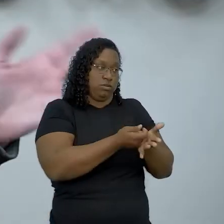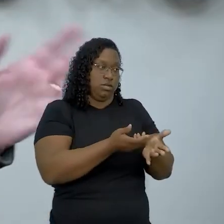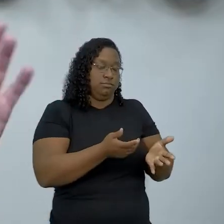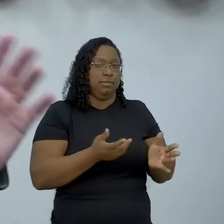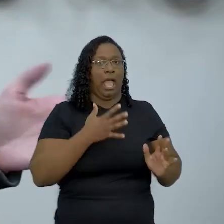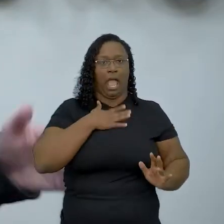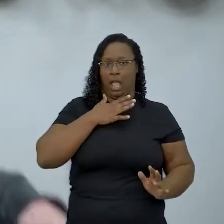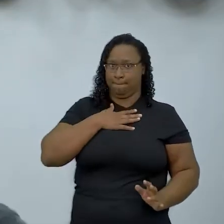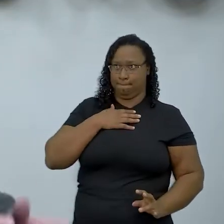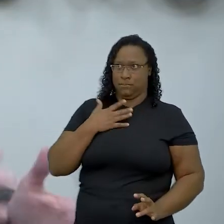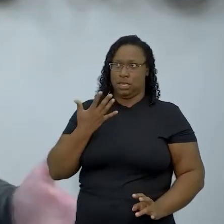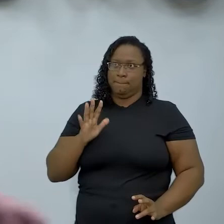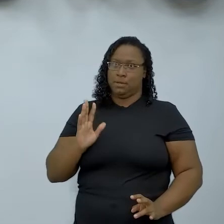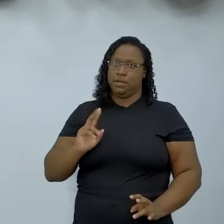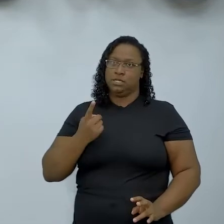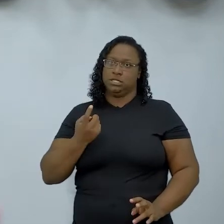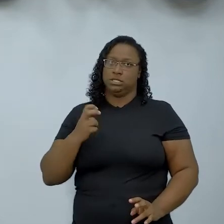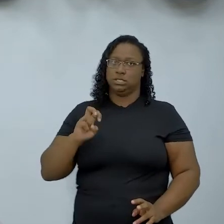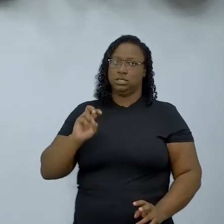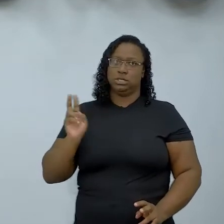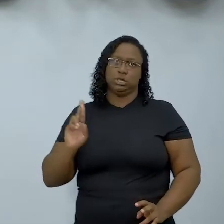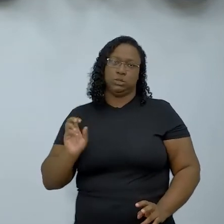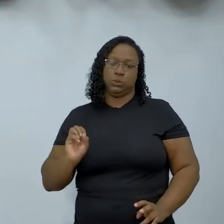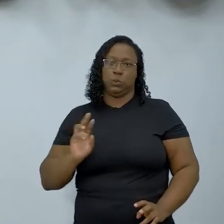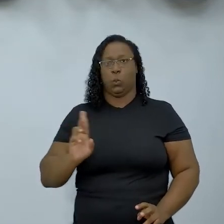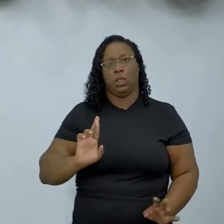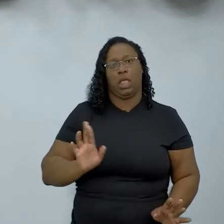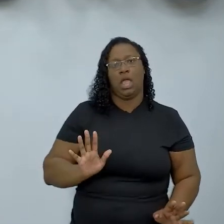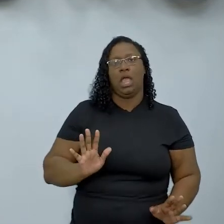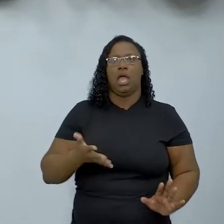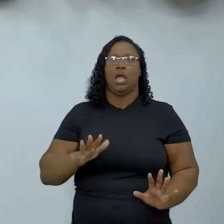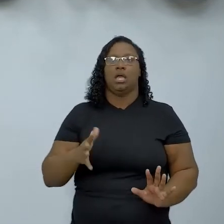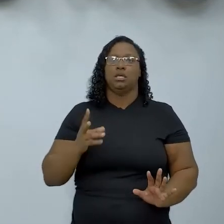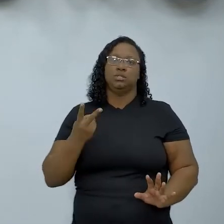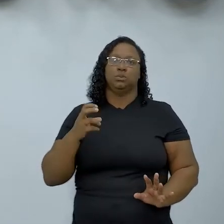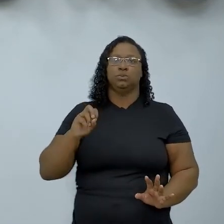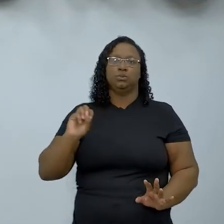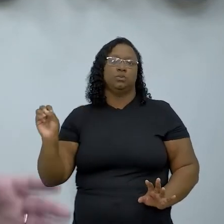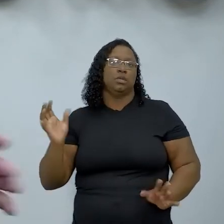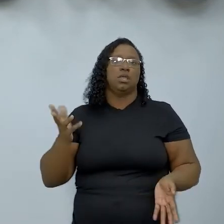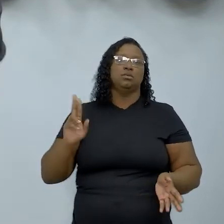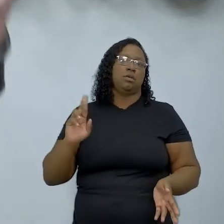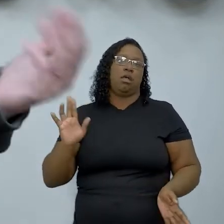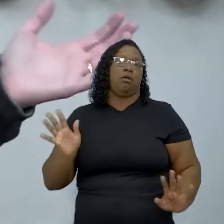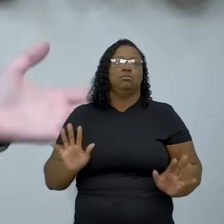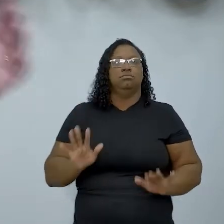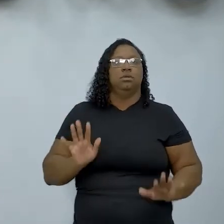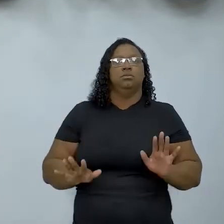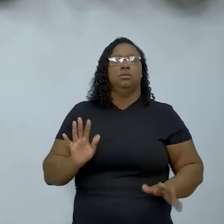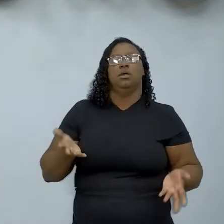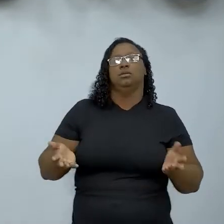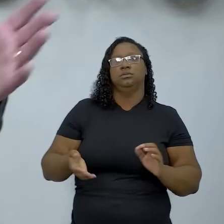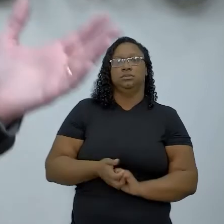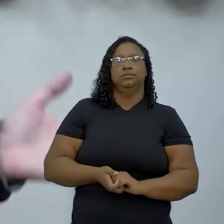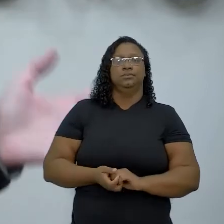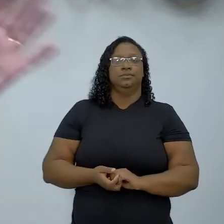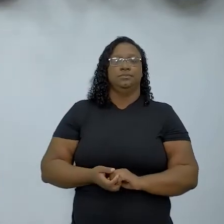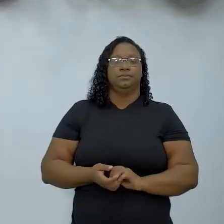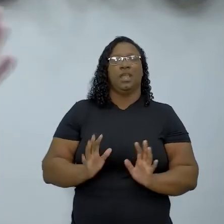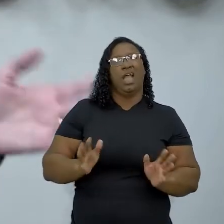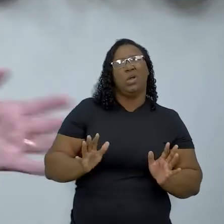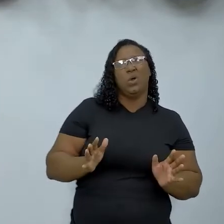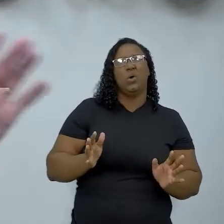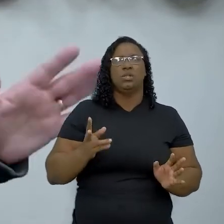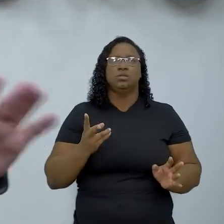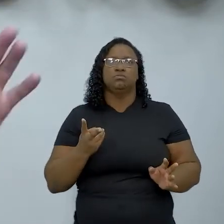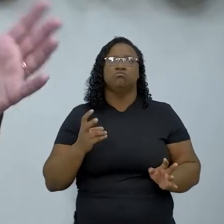200. E do apartamento. Do apartamento. Hoje. É, na casa, na verdade, era mais, né? Antes era de 200 a 250, agora tá entre